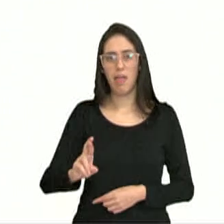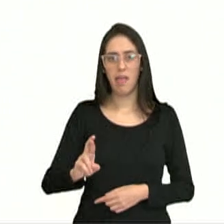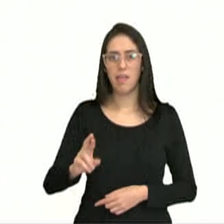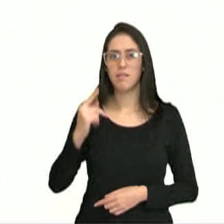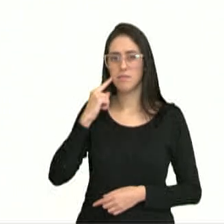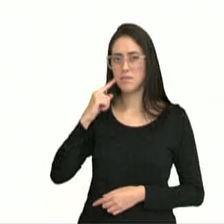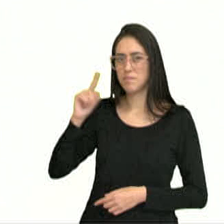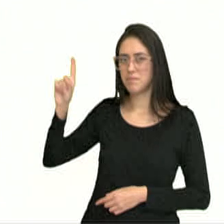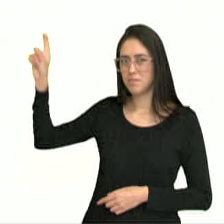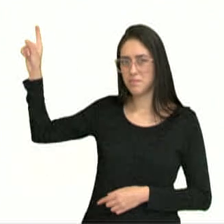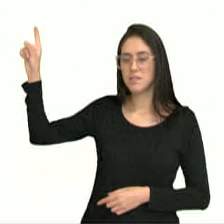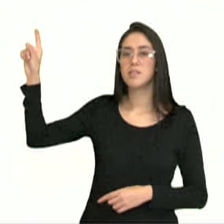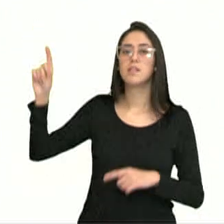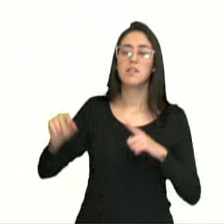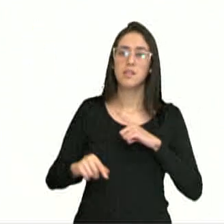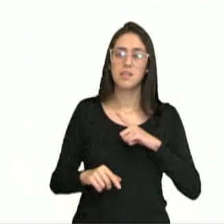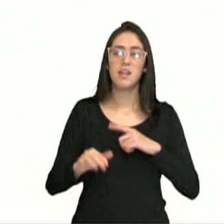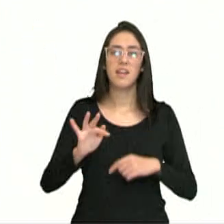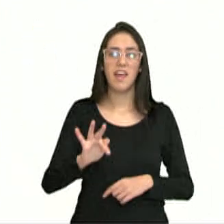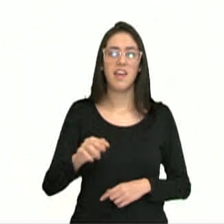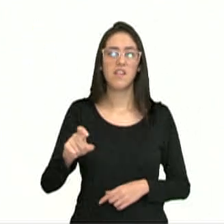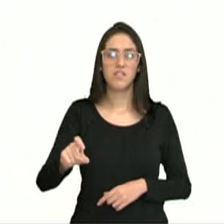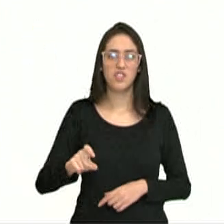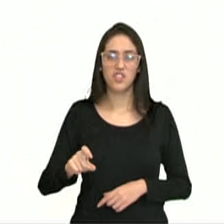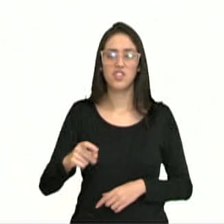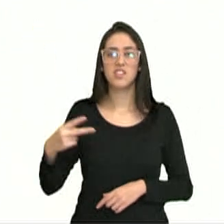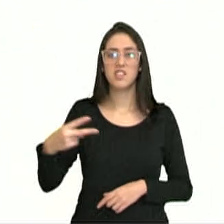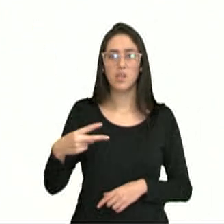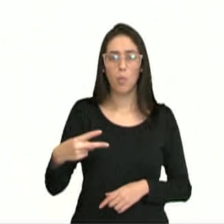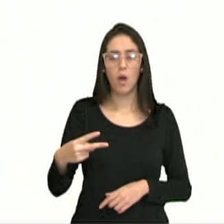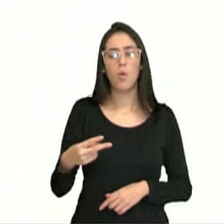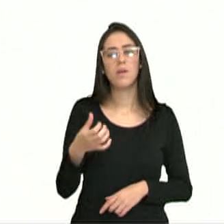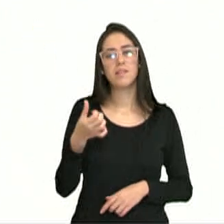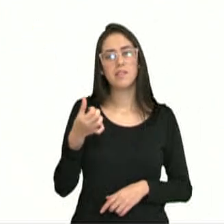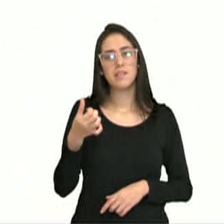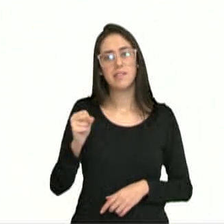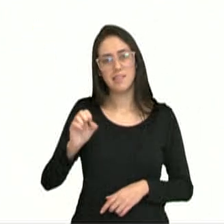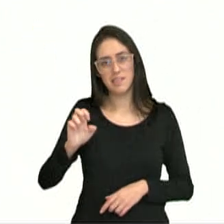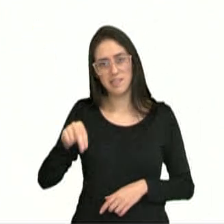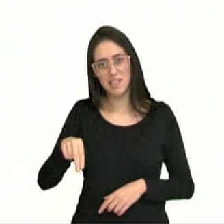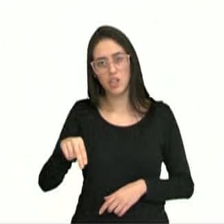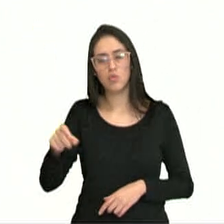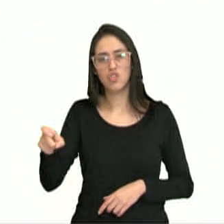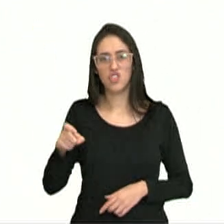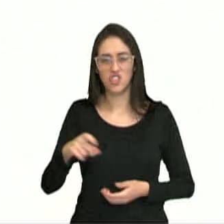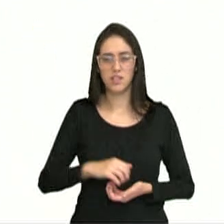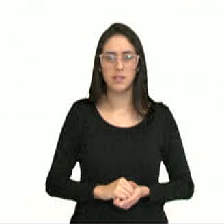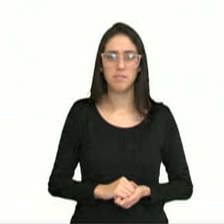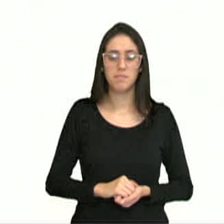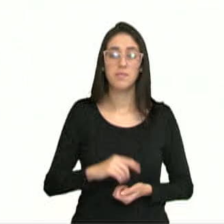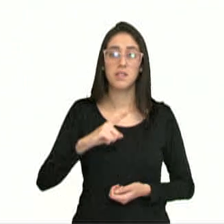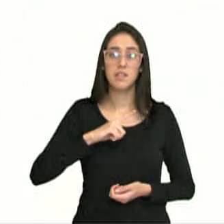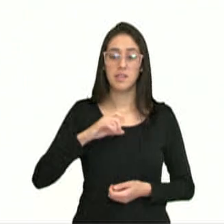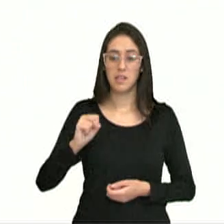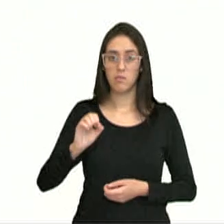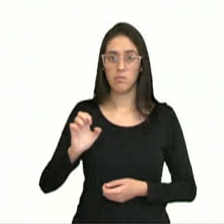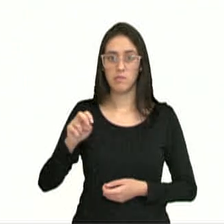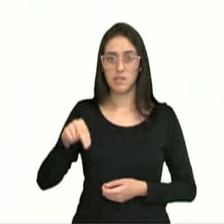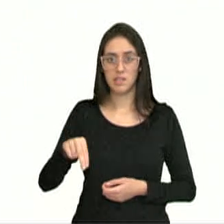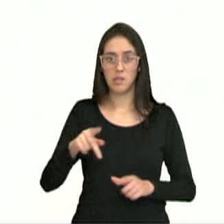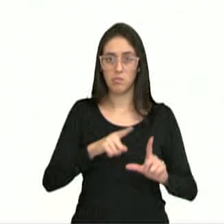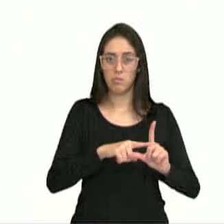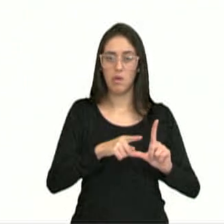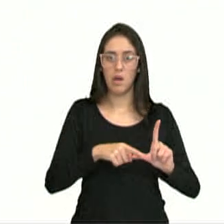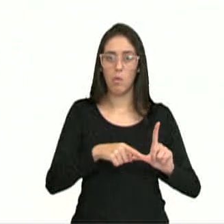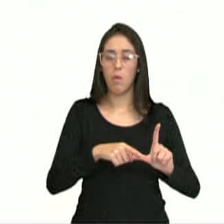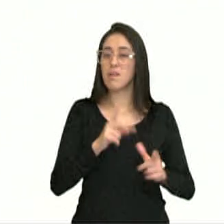é? F de x igual a seno de x. Se o seno de um ângulo é